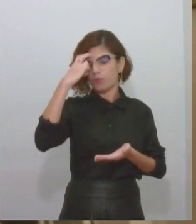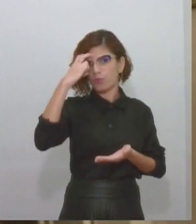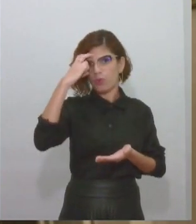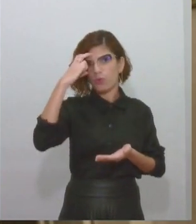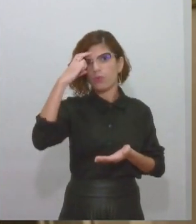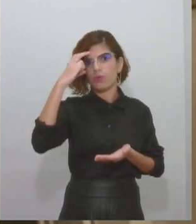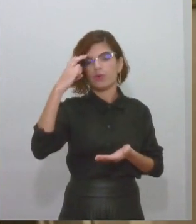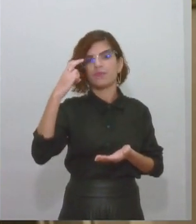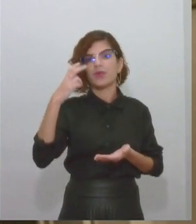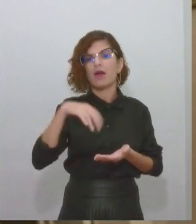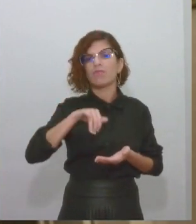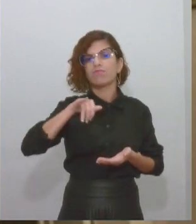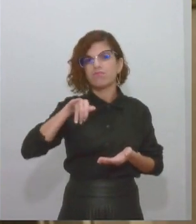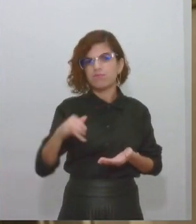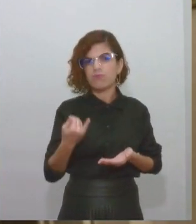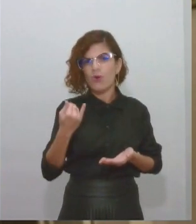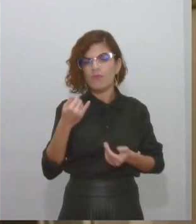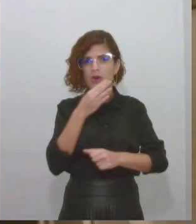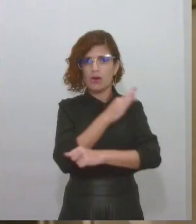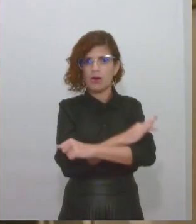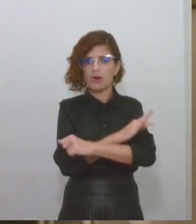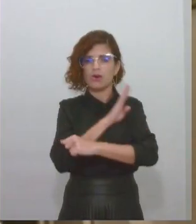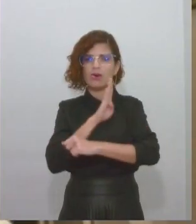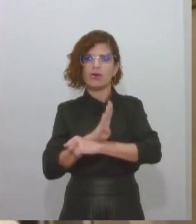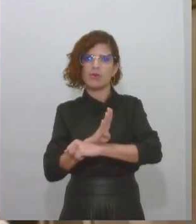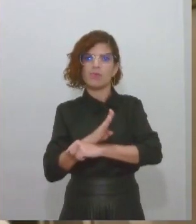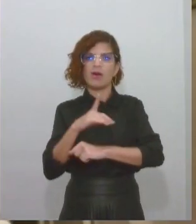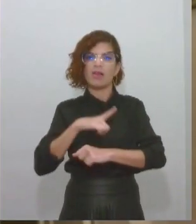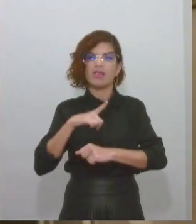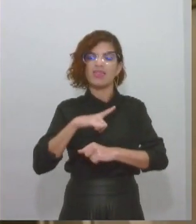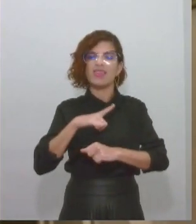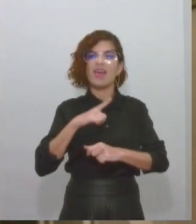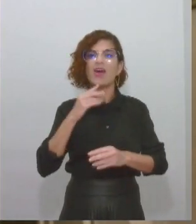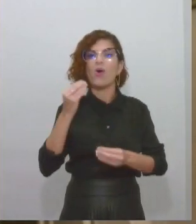aproveitando que Tobias Barreto tinha a sua emancipação